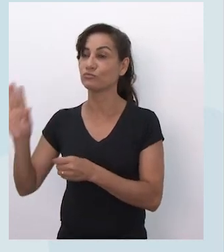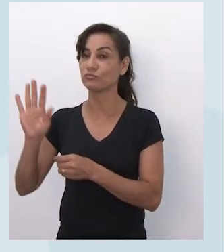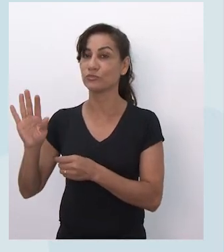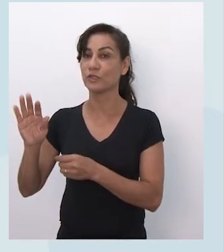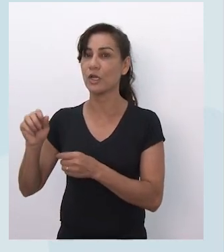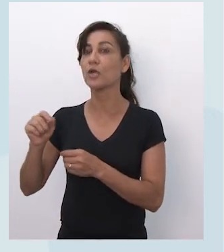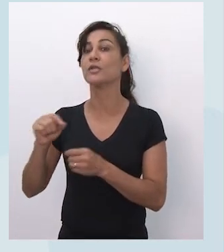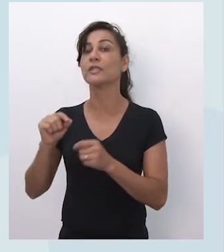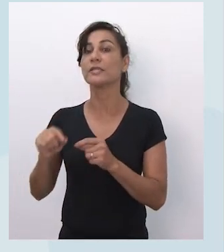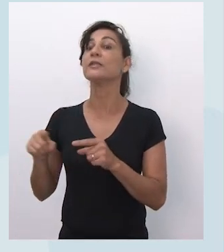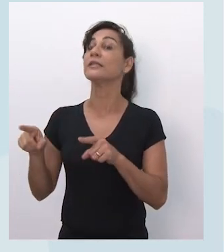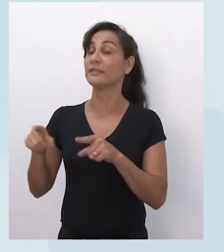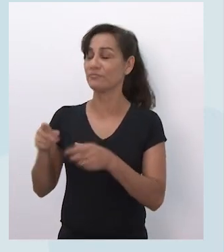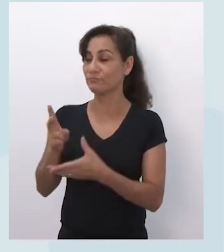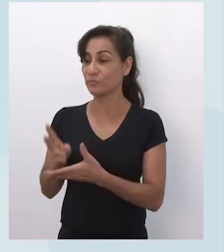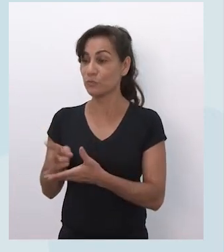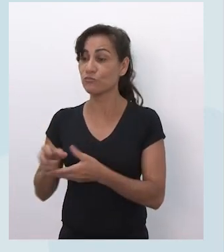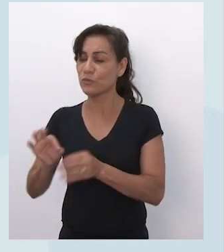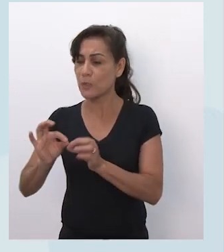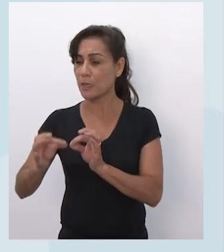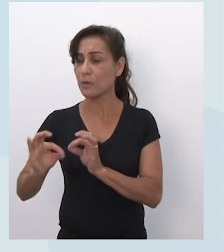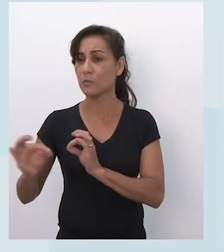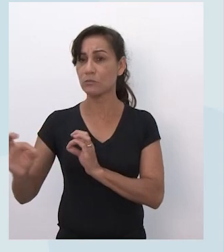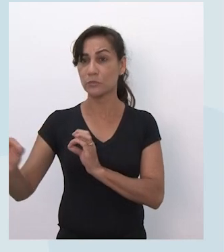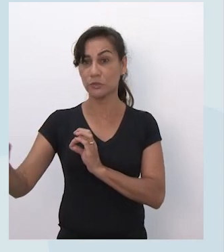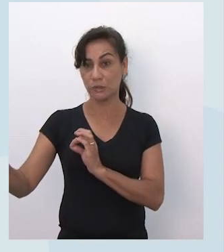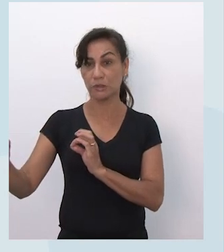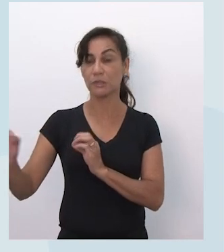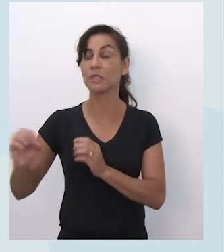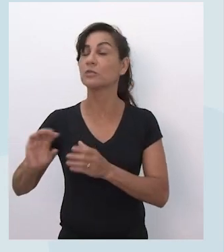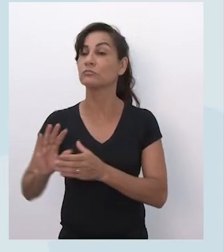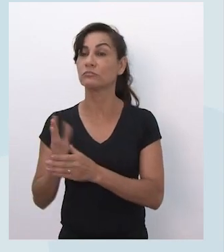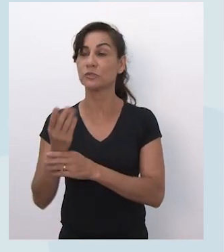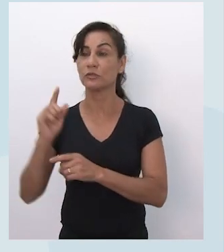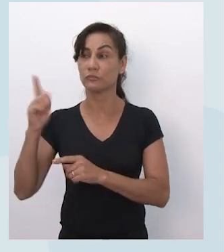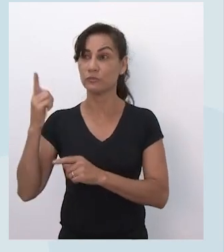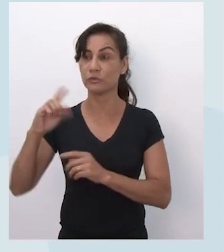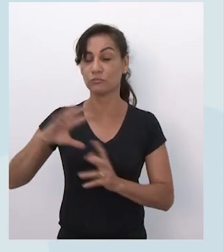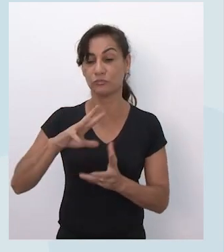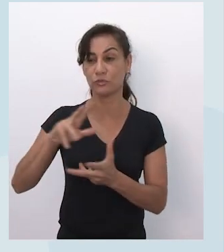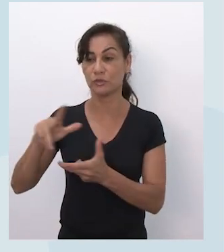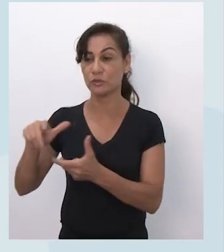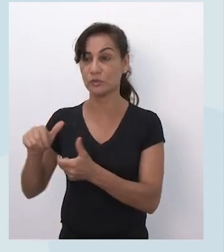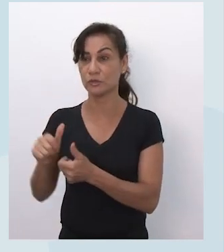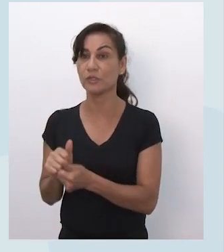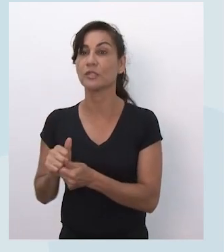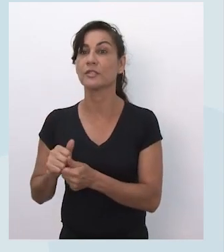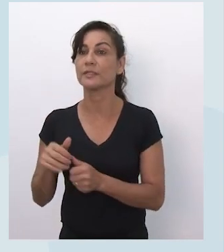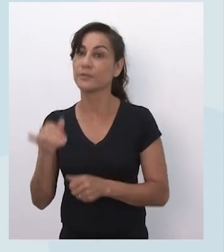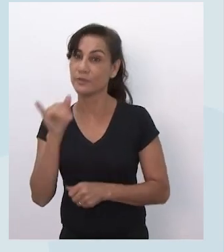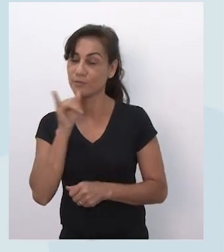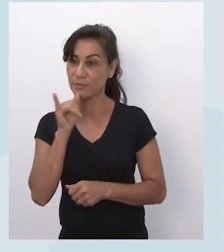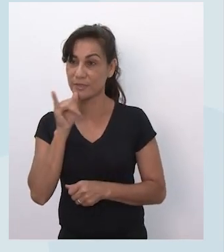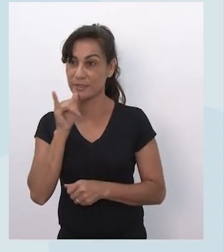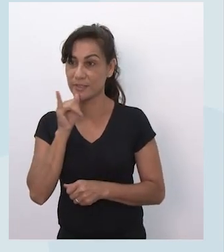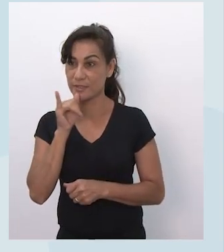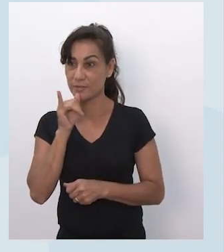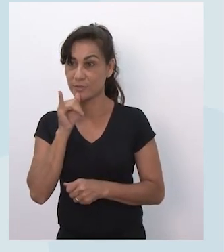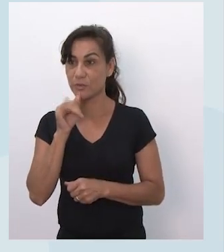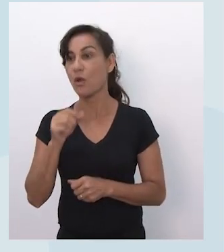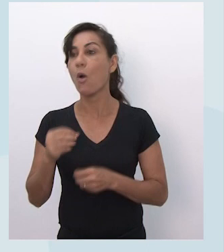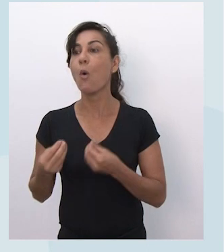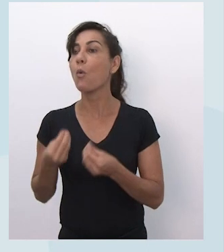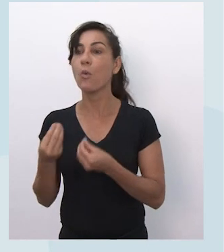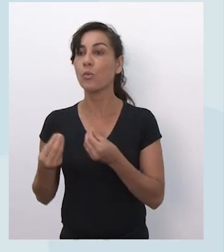e contínuo, delimitado pela ocorrência de fenômenos geográficos. Então, aqui dando um outro exemplo, né, de onde um